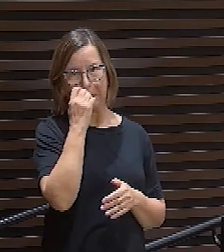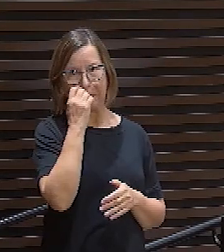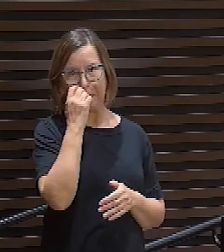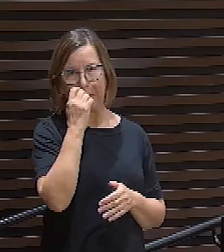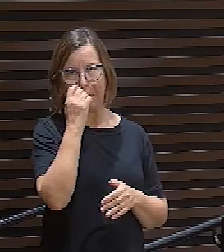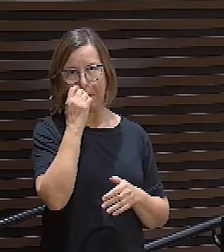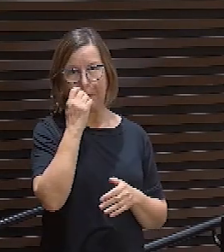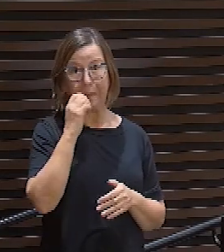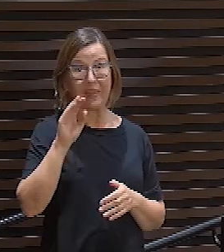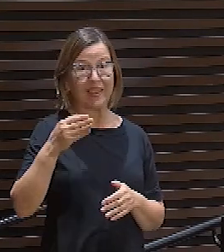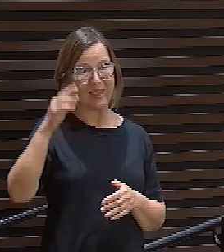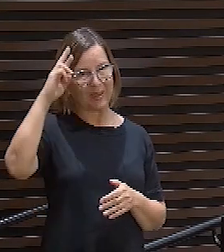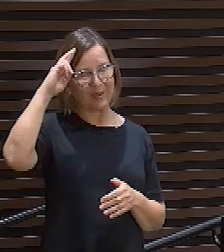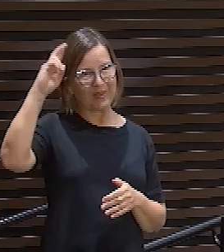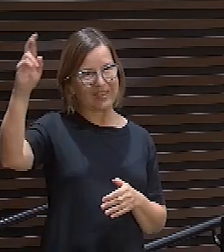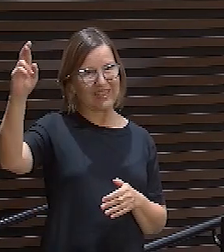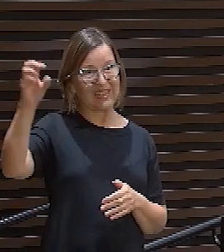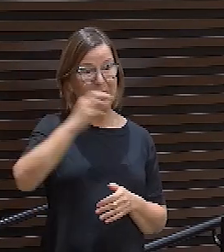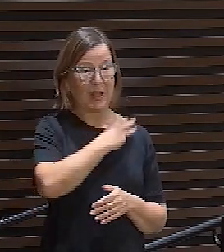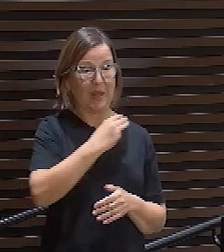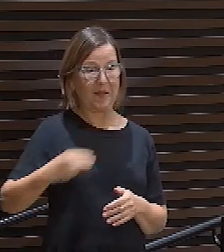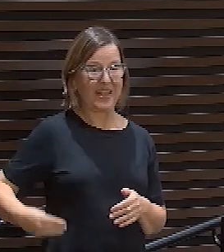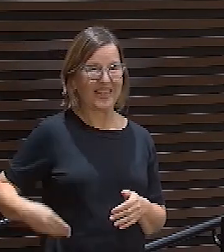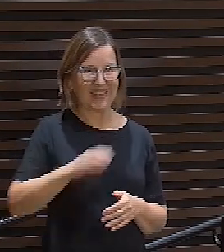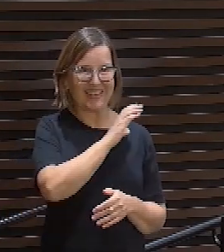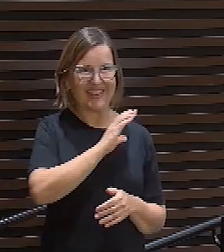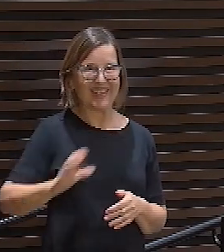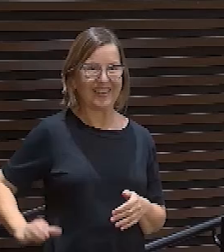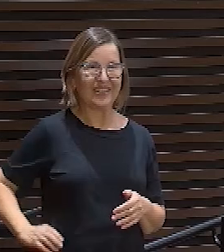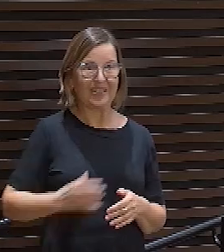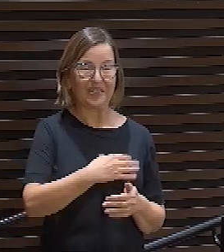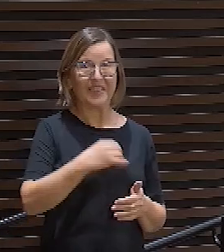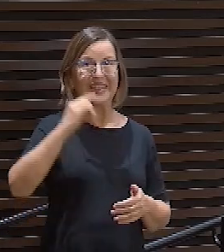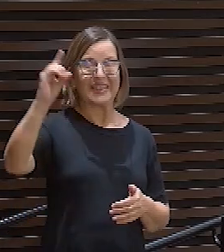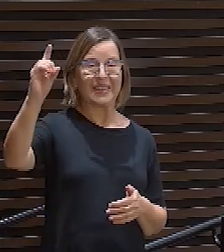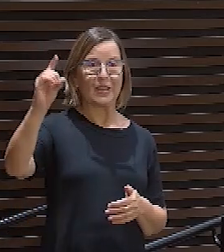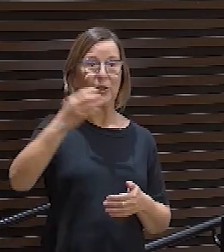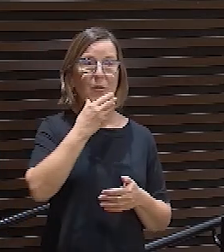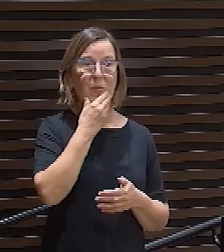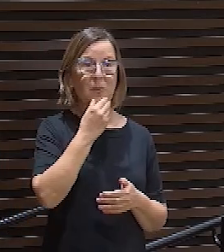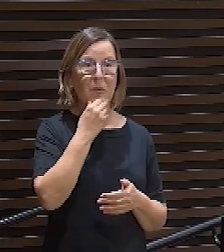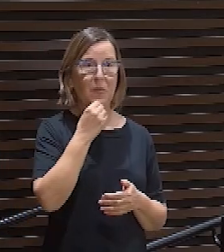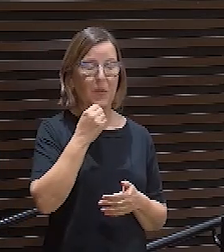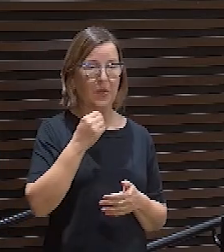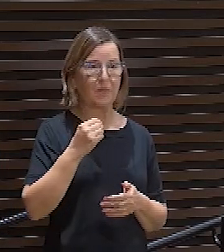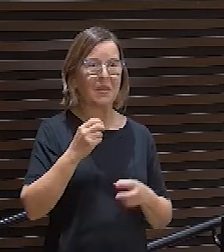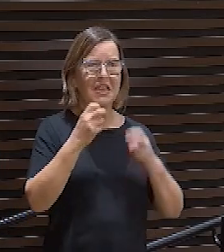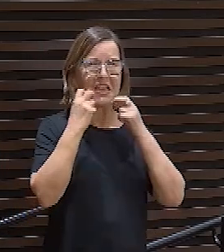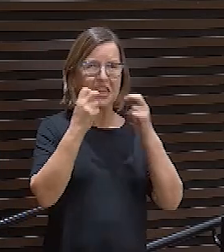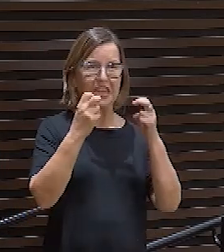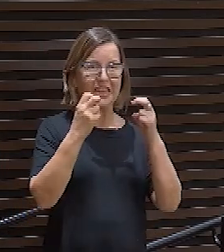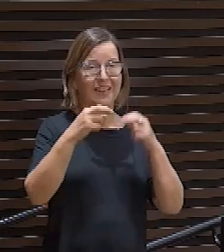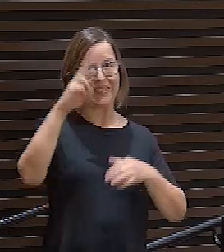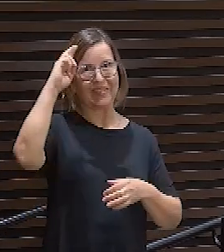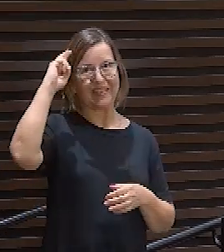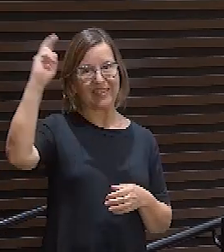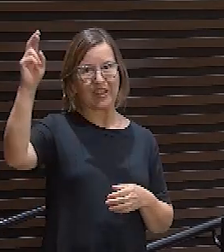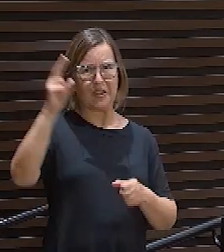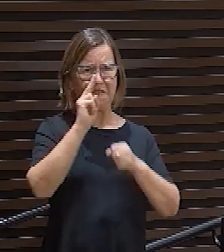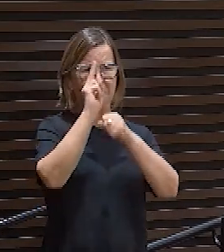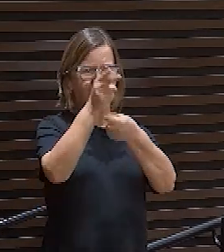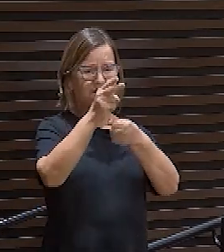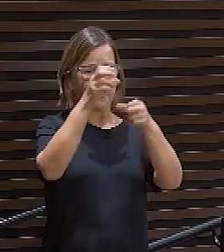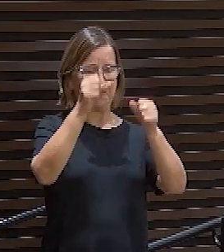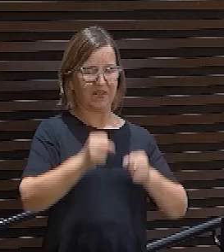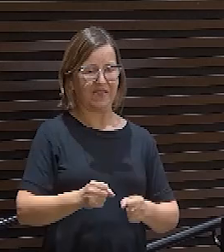o Senhor, o Messias, o Cristo, o Filho de Deus, o homem em nosso favor grita: o Senhor forte e